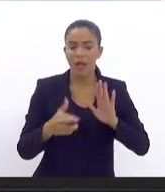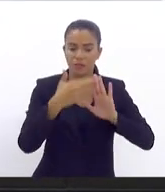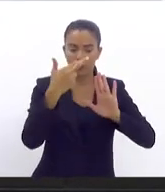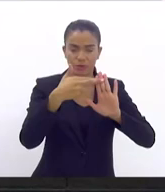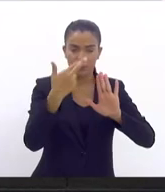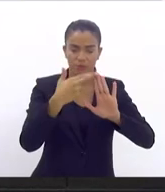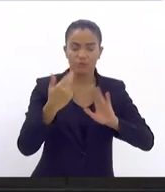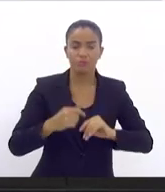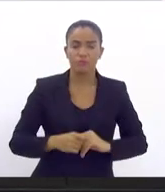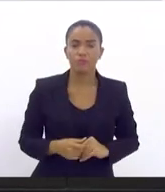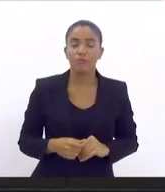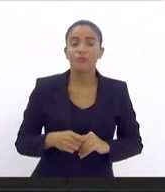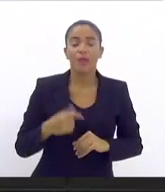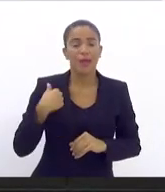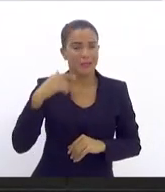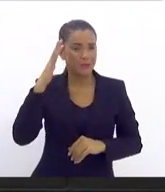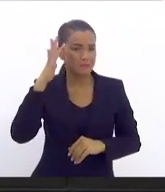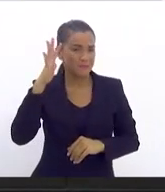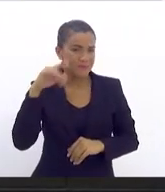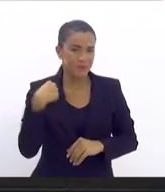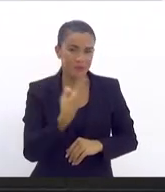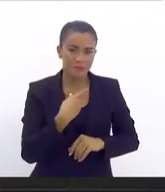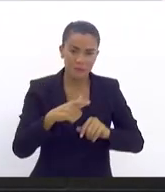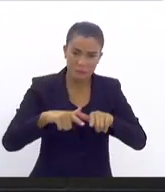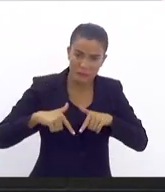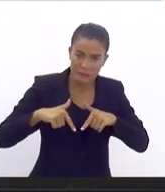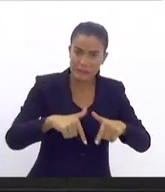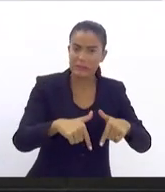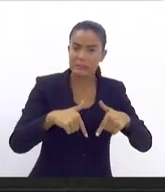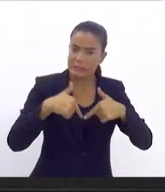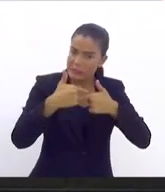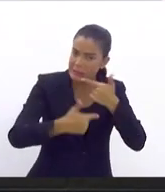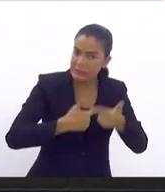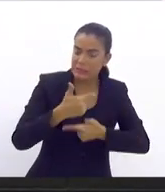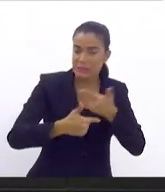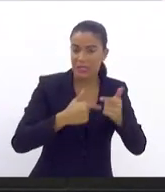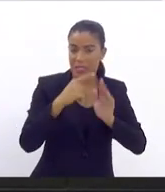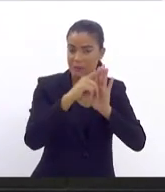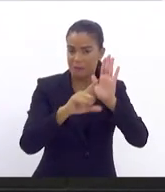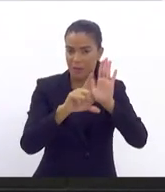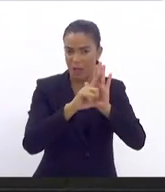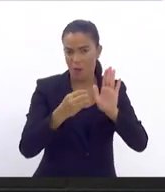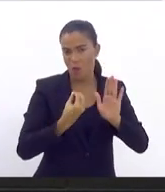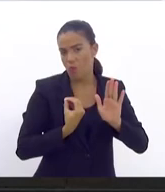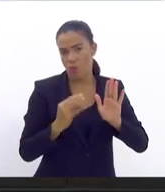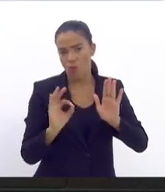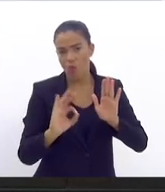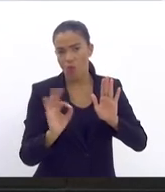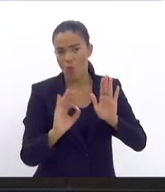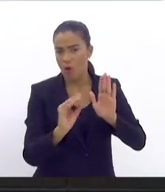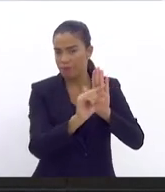é uma discussão que a gente precisa enfrentar. Esse PL não está na pauta de hoje.